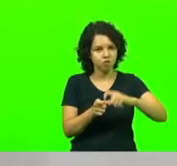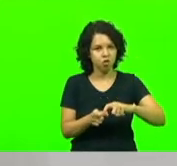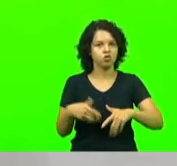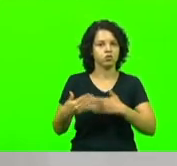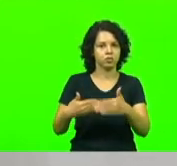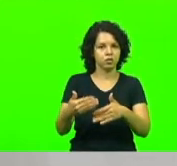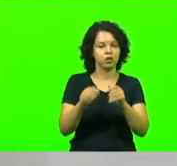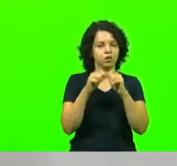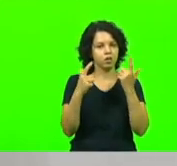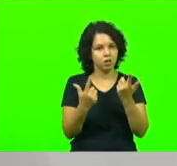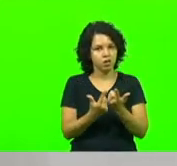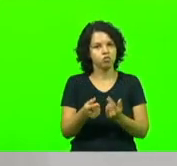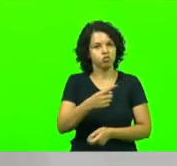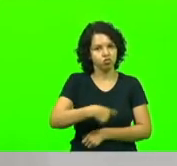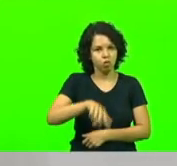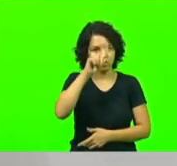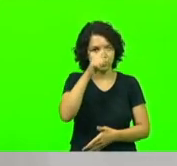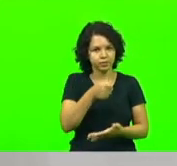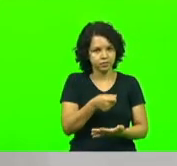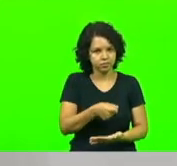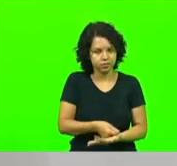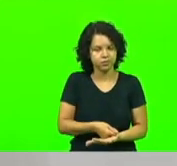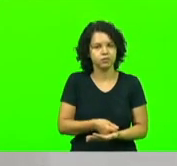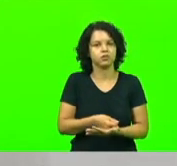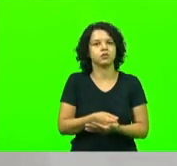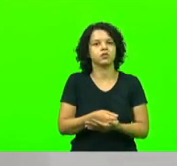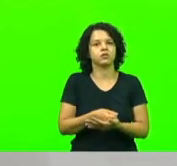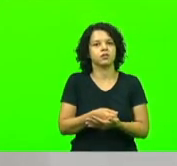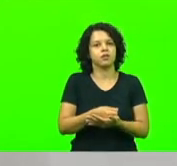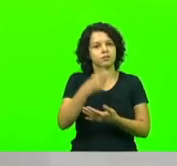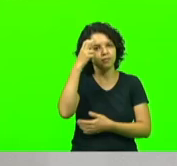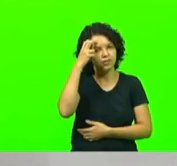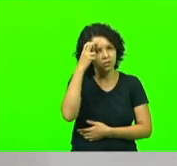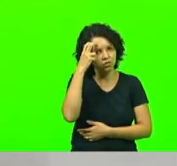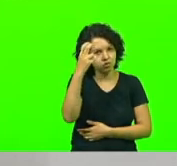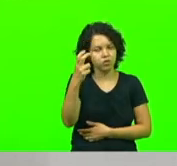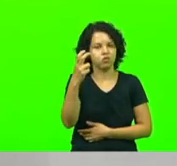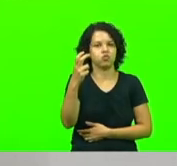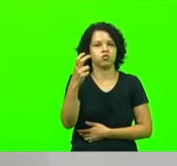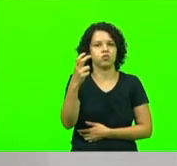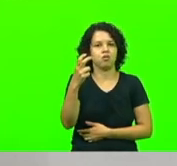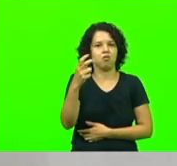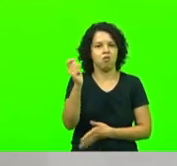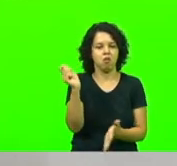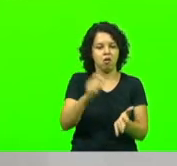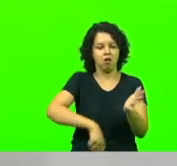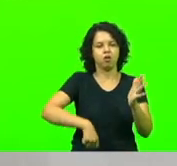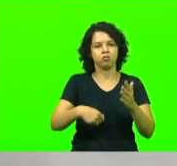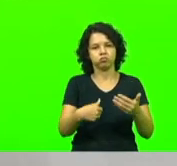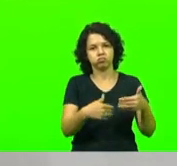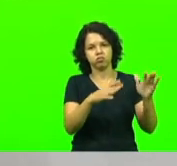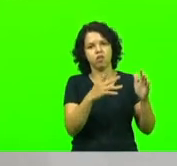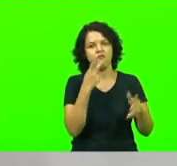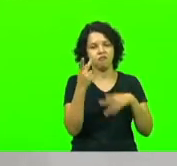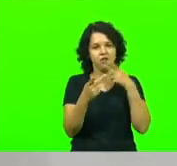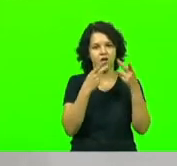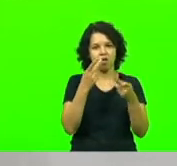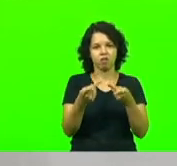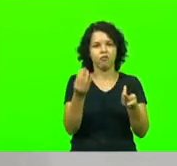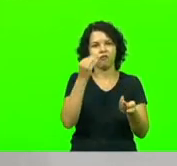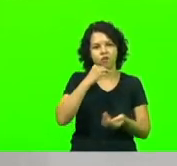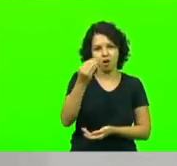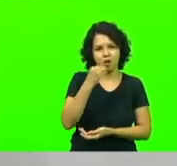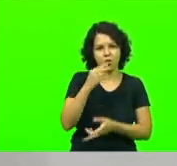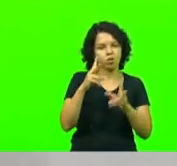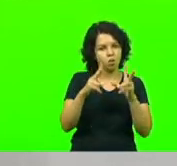e que possamos decidir de forma mais inteligente e não com canetaço, com argumentos tão fracos como o da